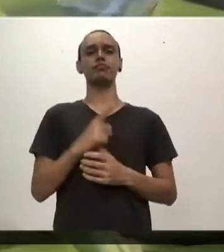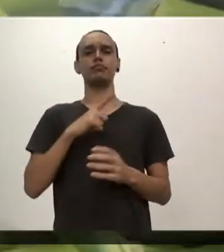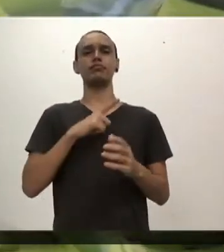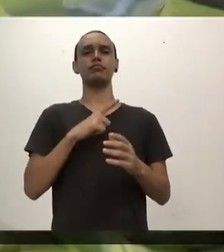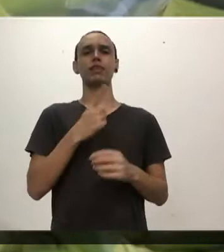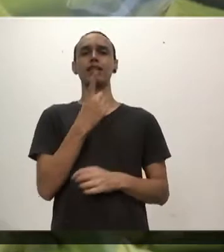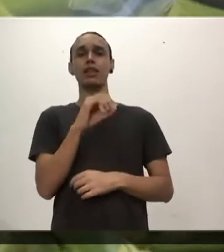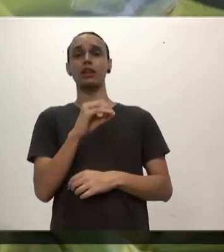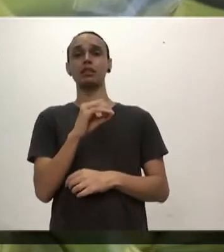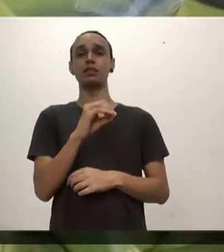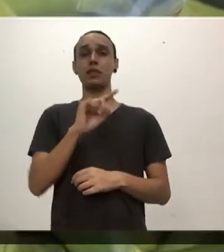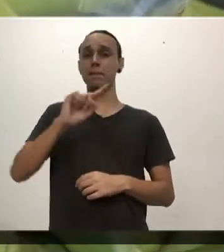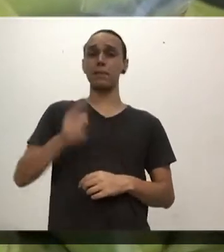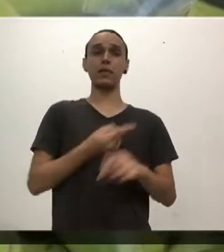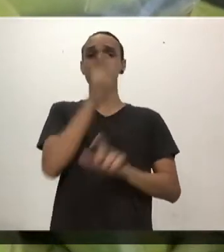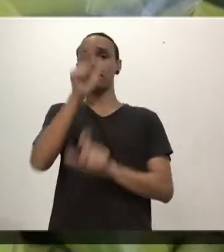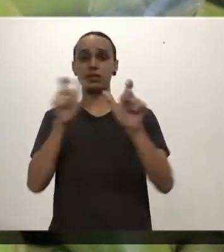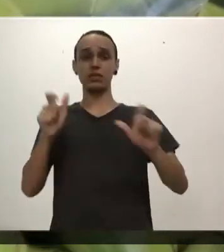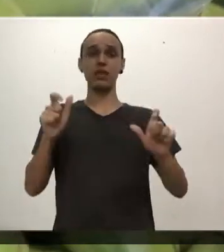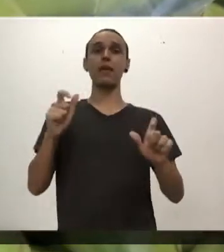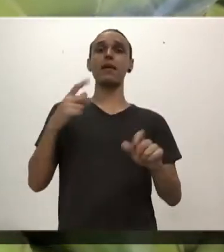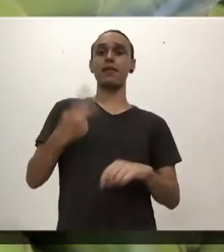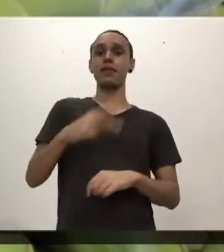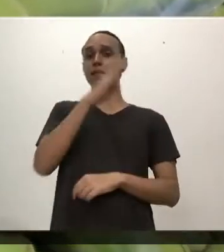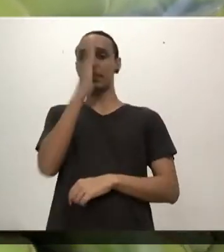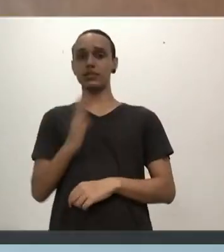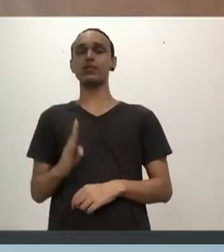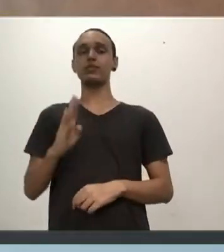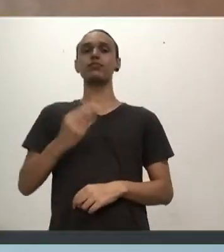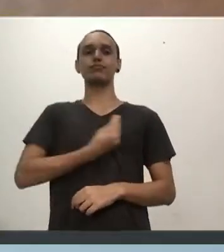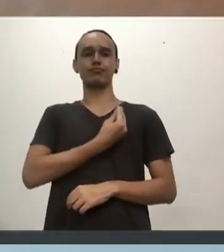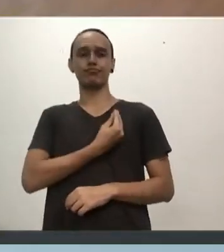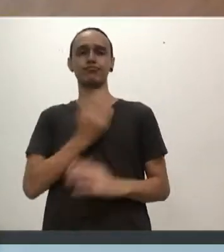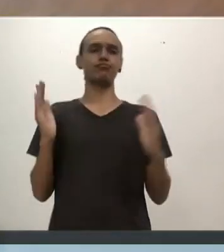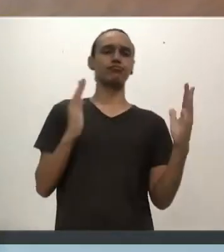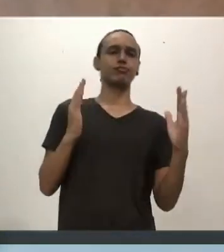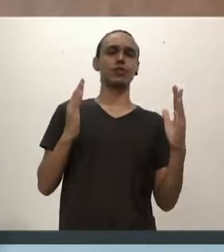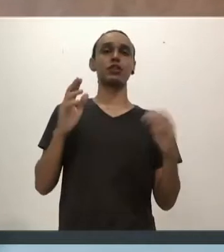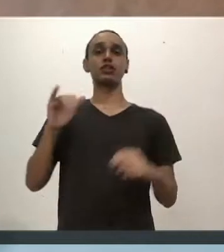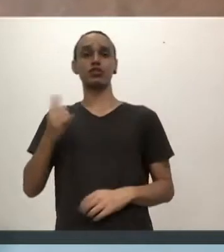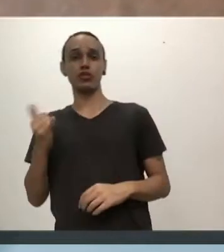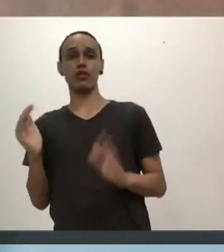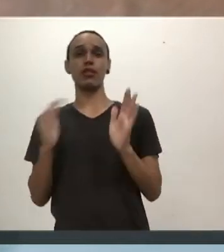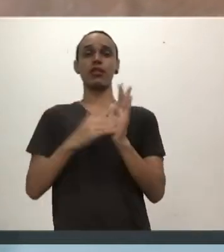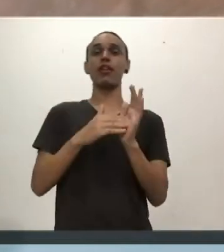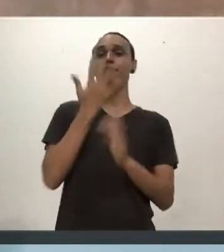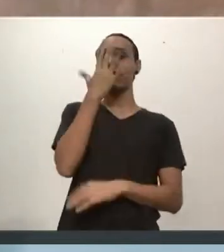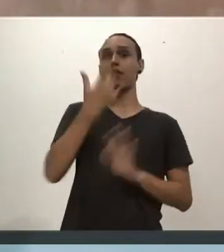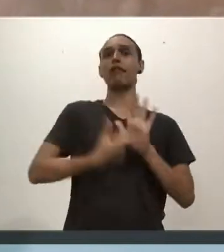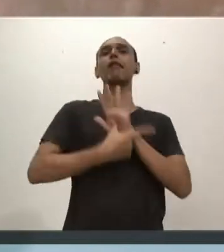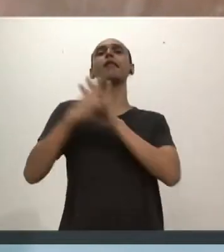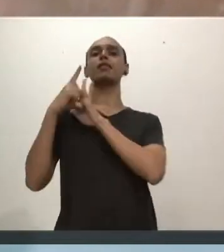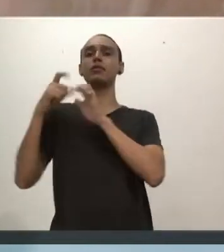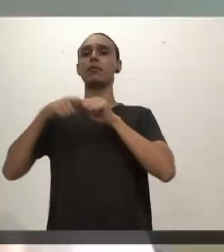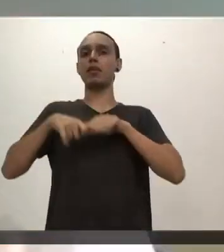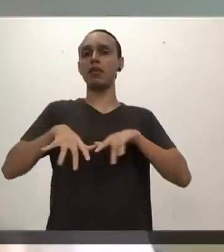Então, foi questionário com uma amostra de 10 mil indivíduos, 10 mil brasileiros, no período de janeiro e fevereiro, que se refere a antes da